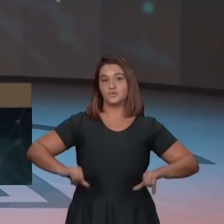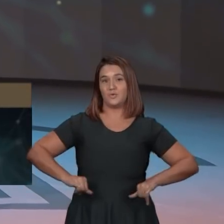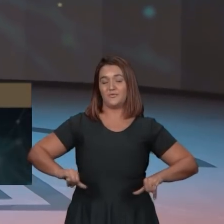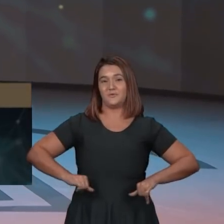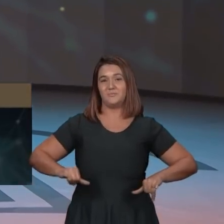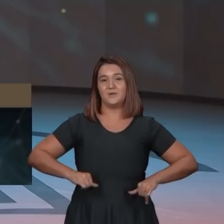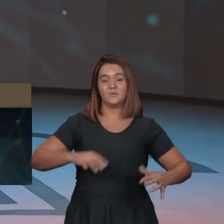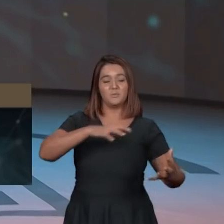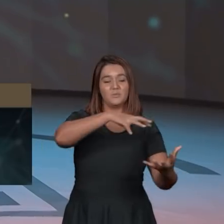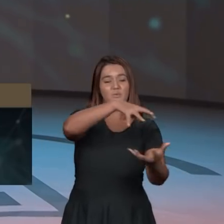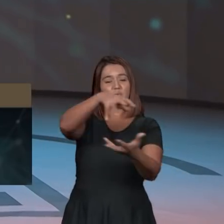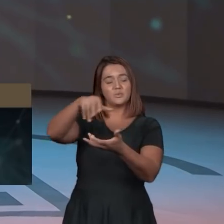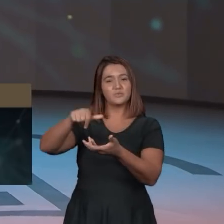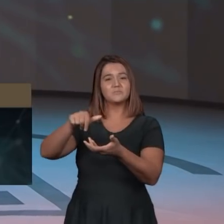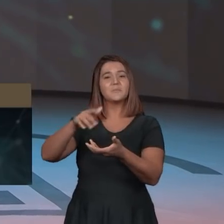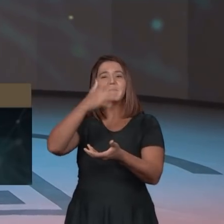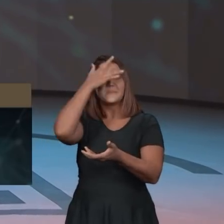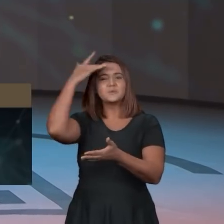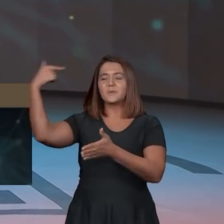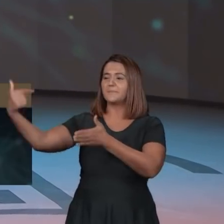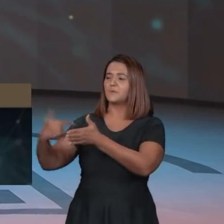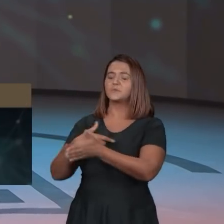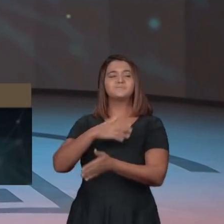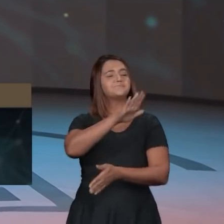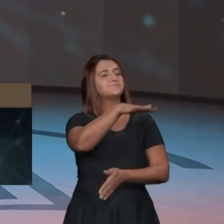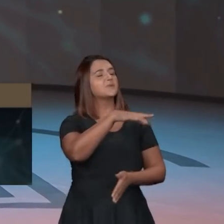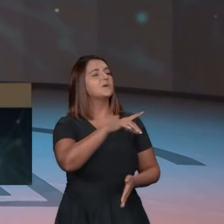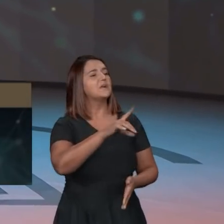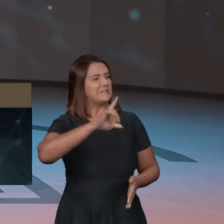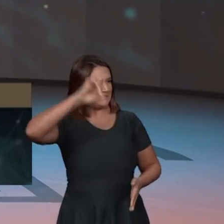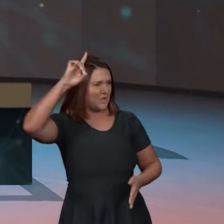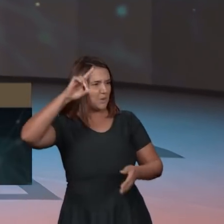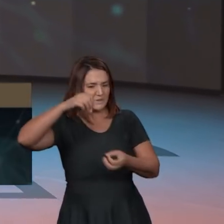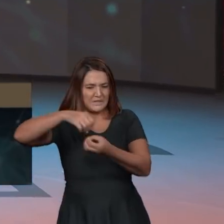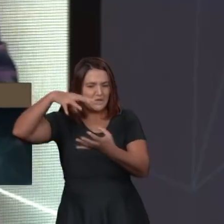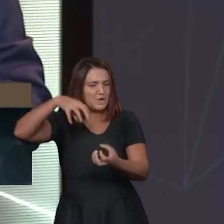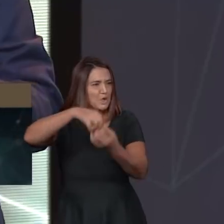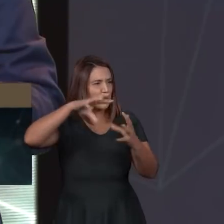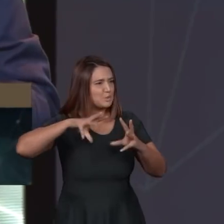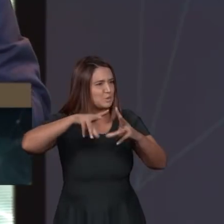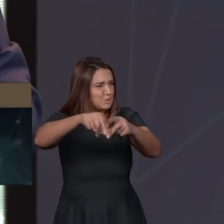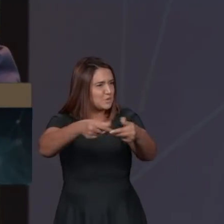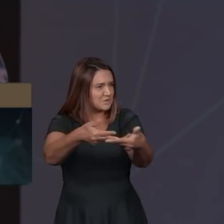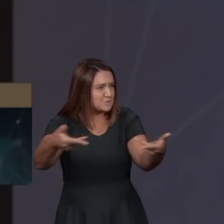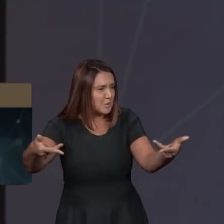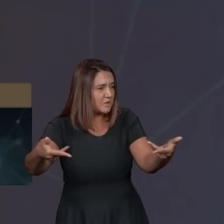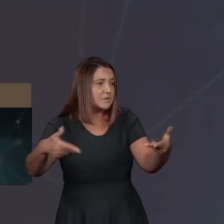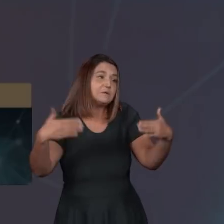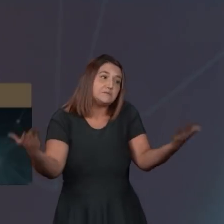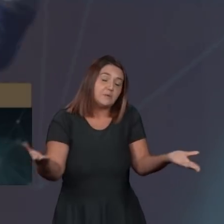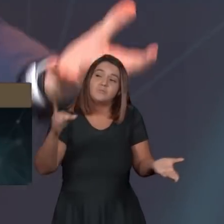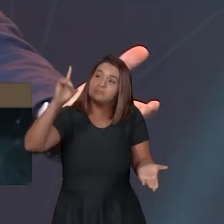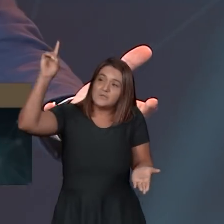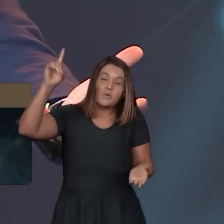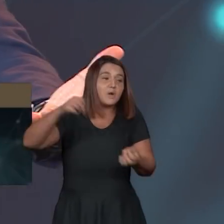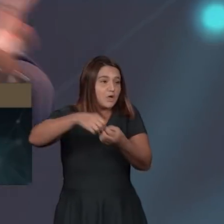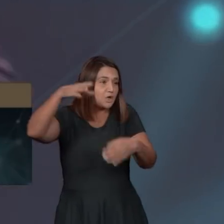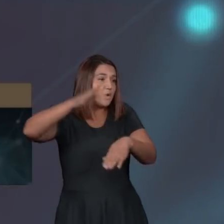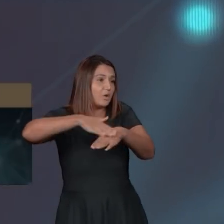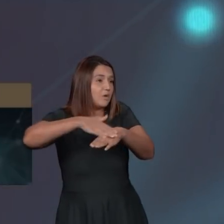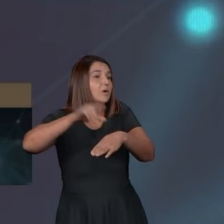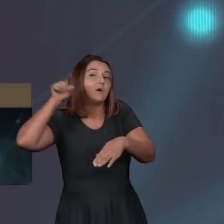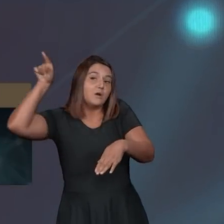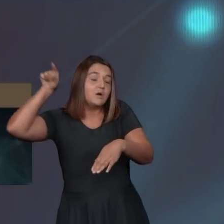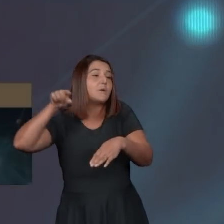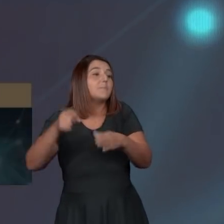que vem assim, Rodrigo, mas se Deus criou todas as coisas, então Ele criou o mal também. Porque o mal existe, então Deus criou as coisas e Ele